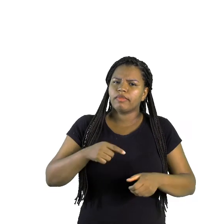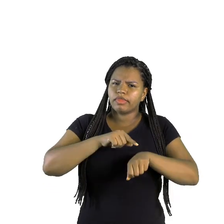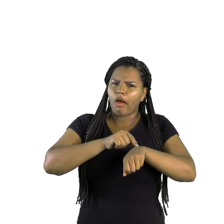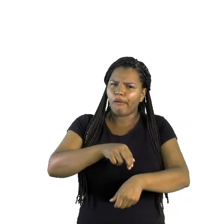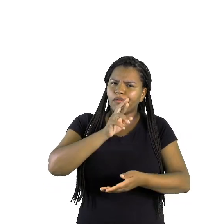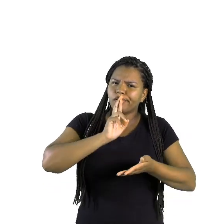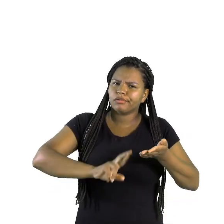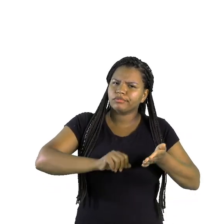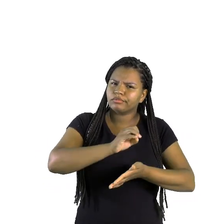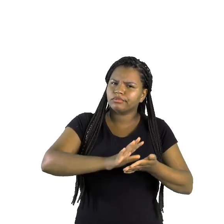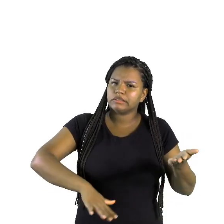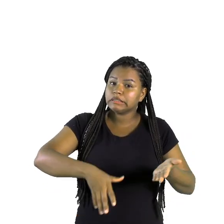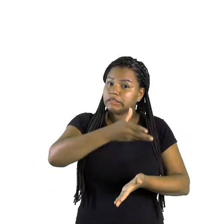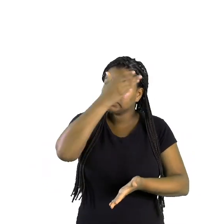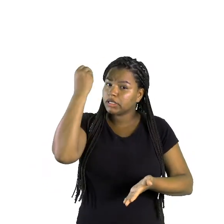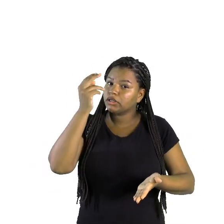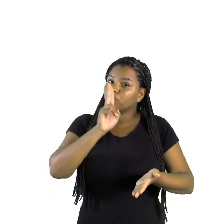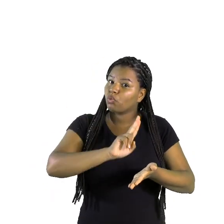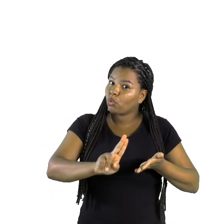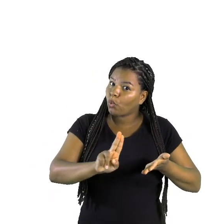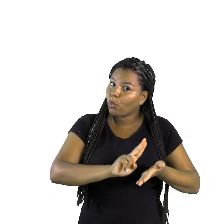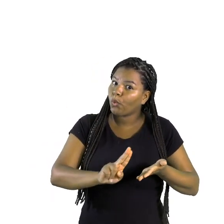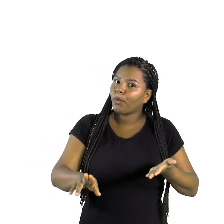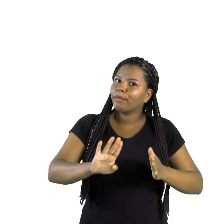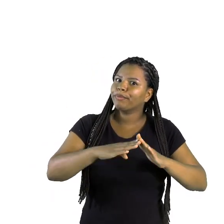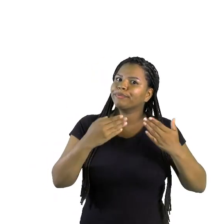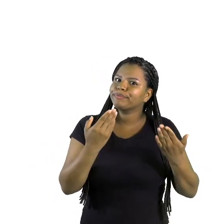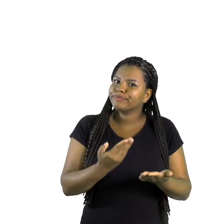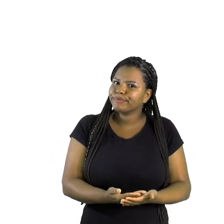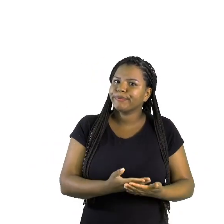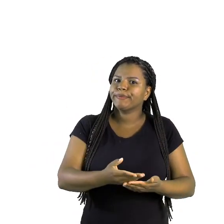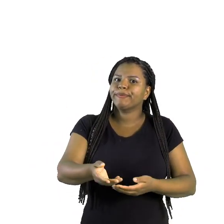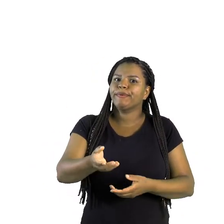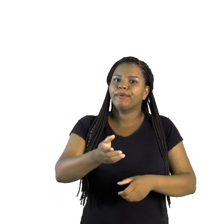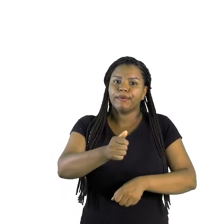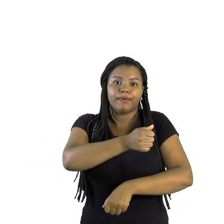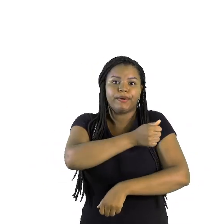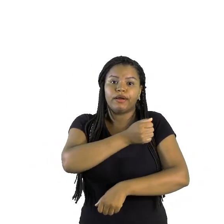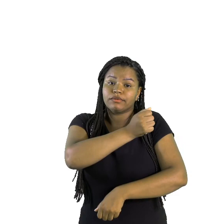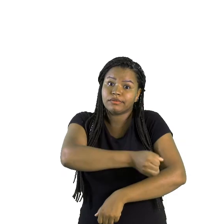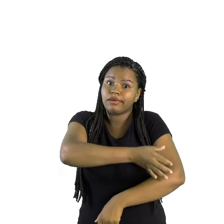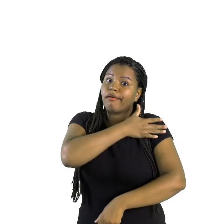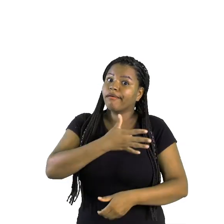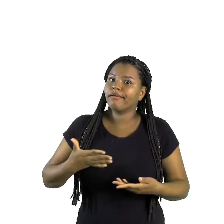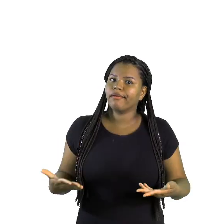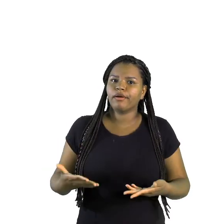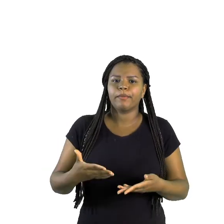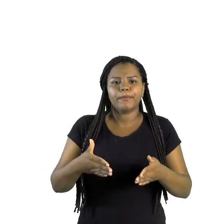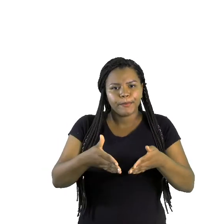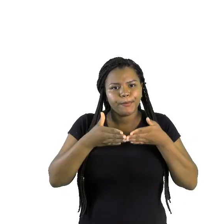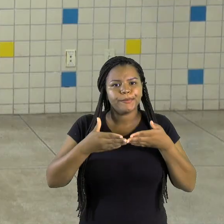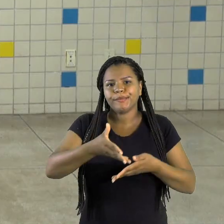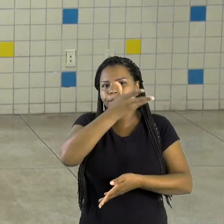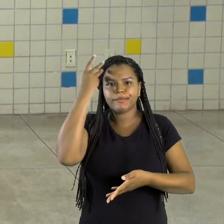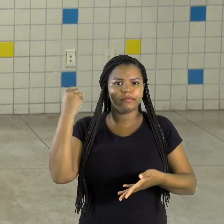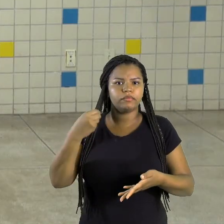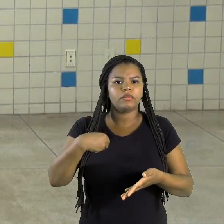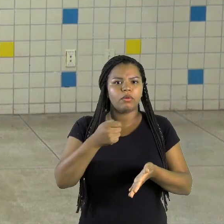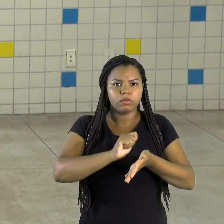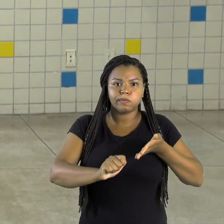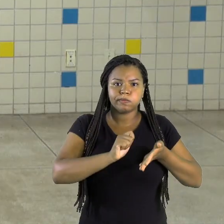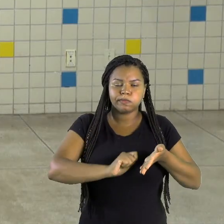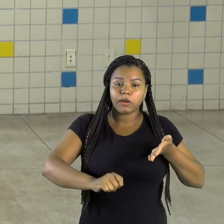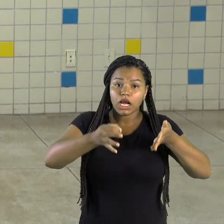atividades, esquecem de colocar o nome, a escola, a turma. Por favor, não esqueça, preencha corretamente